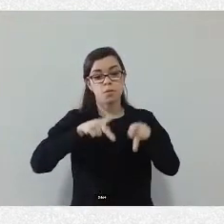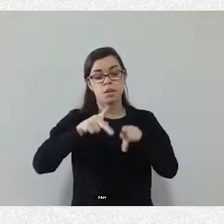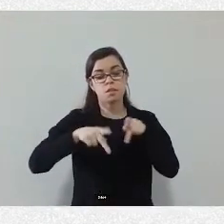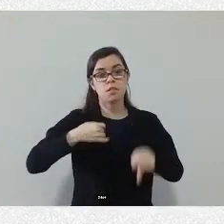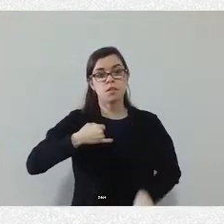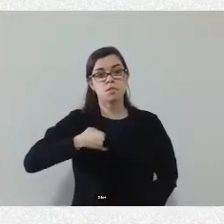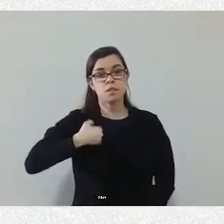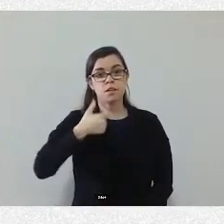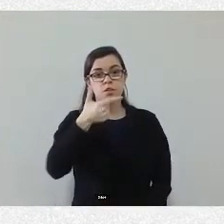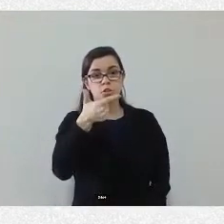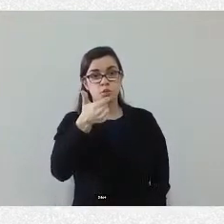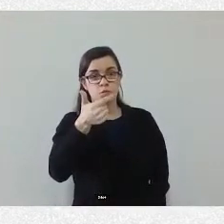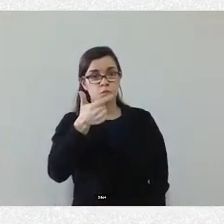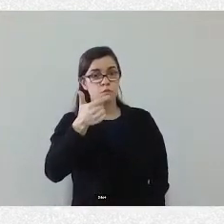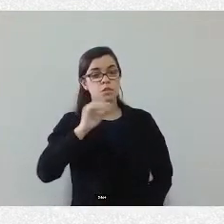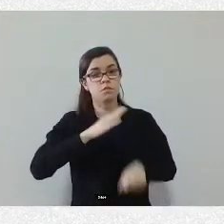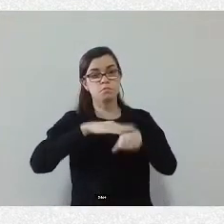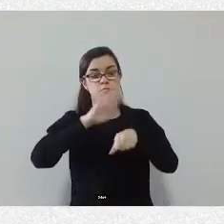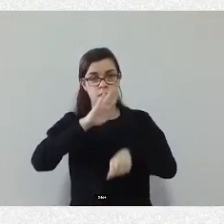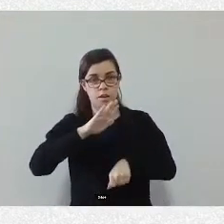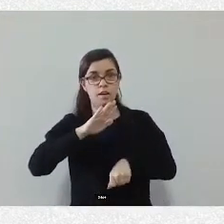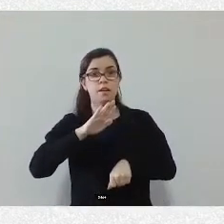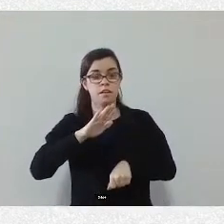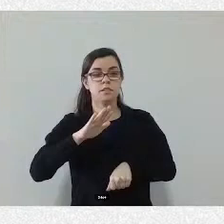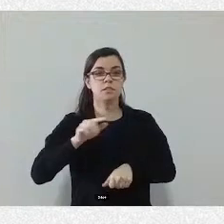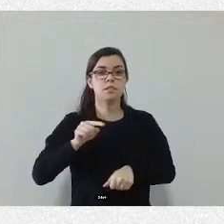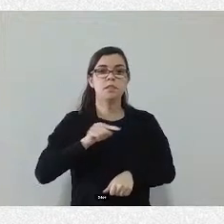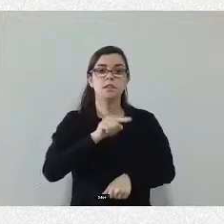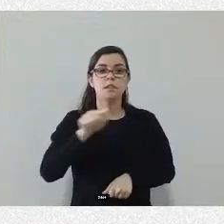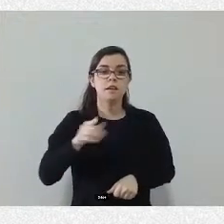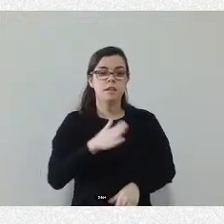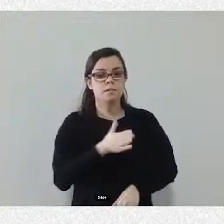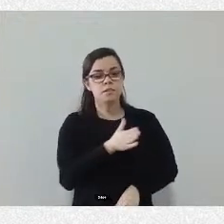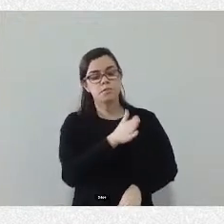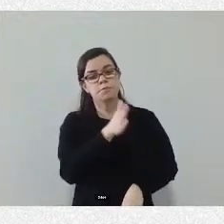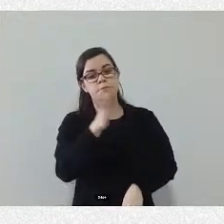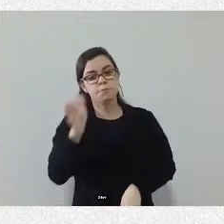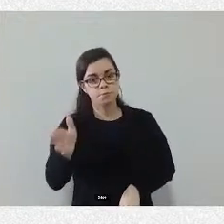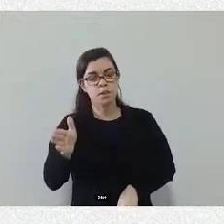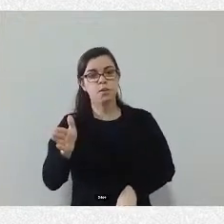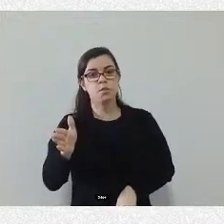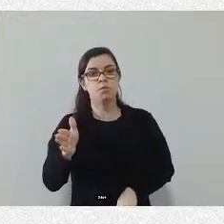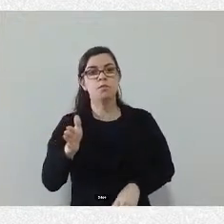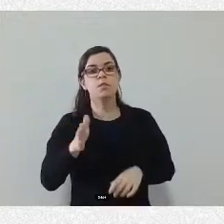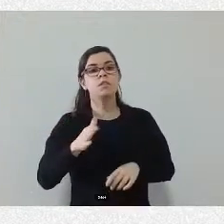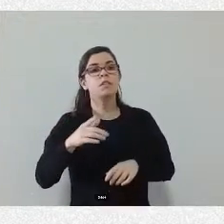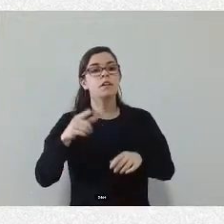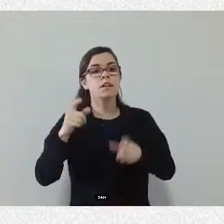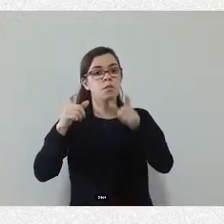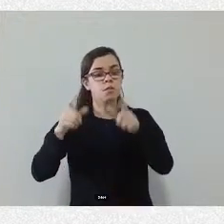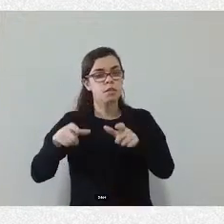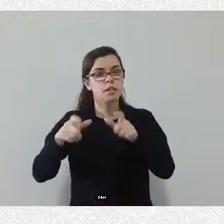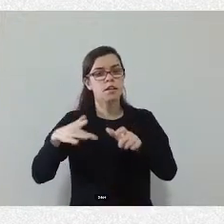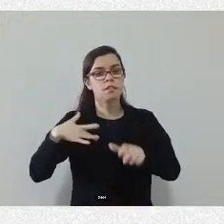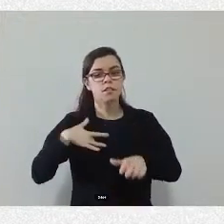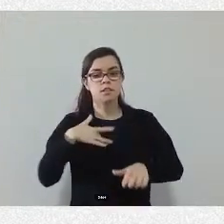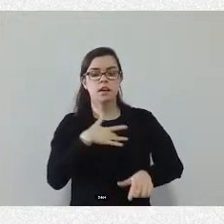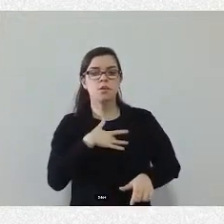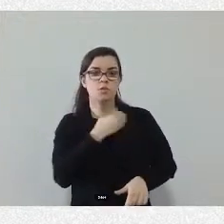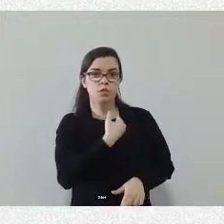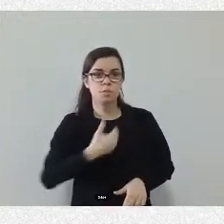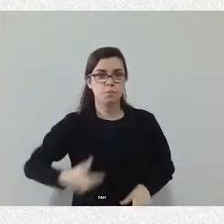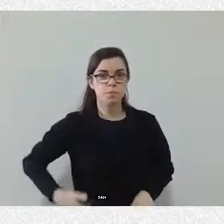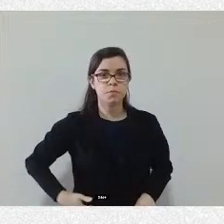que procurarem os serviços de saúde pública da cidade de Toledo com sinais ou